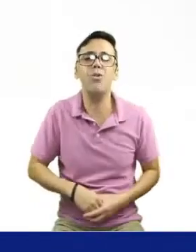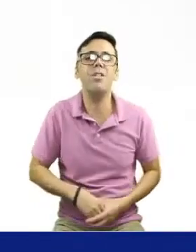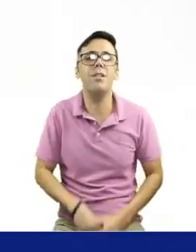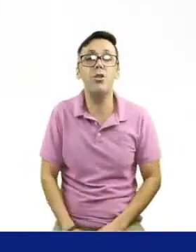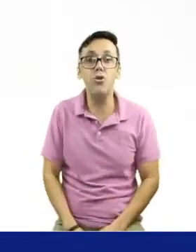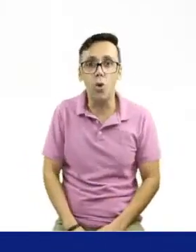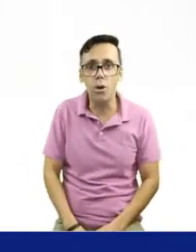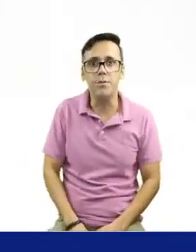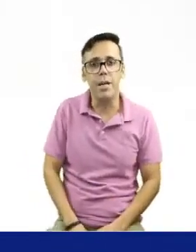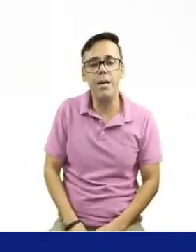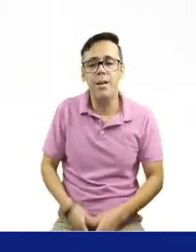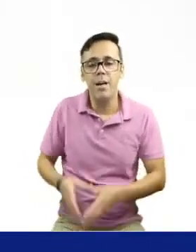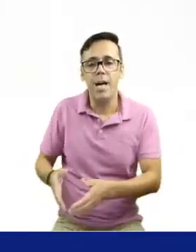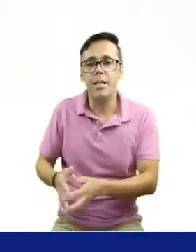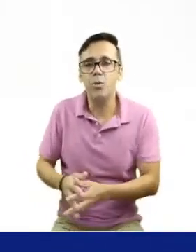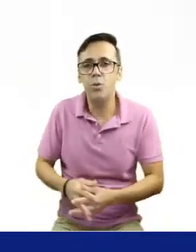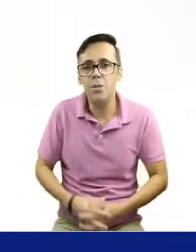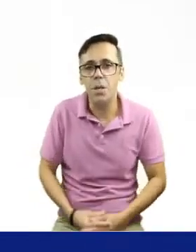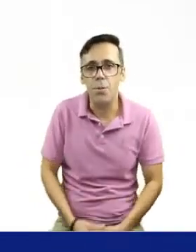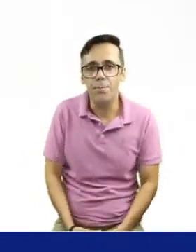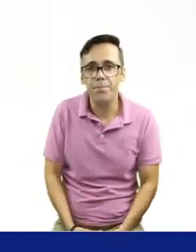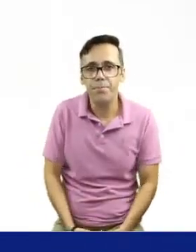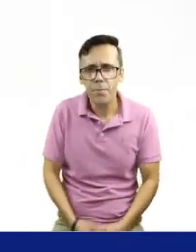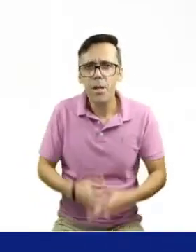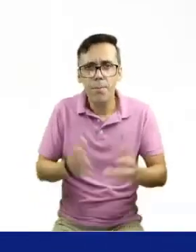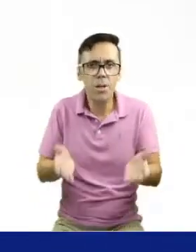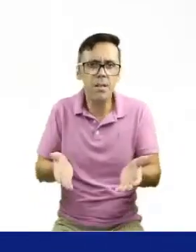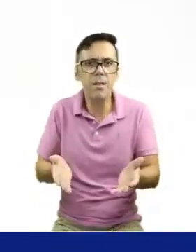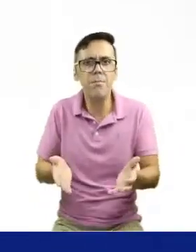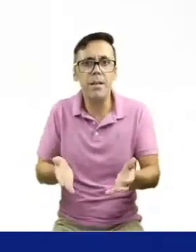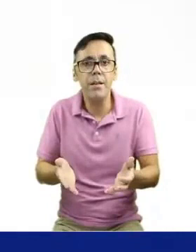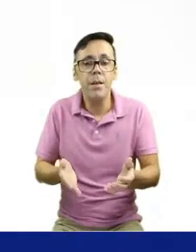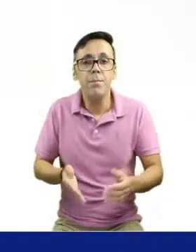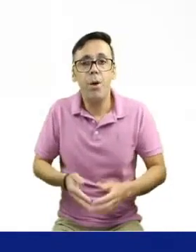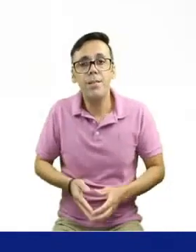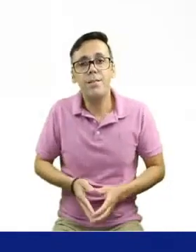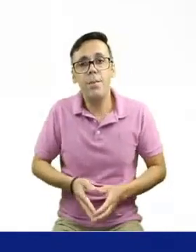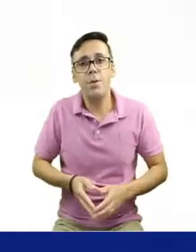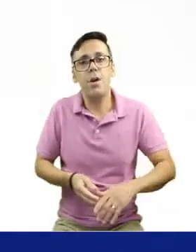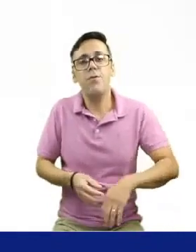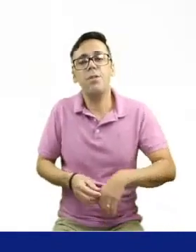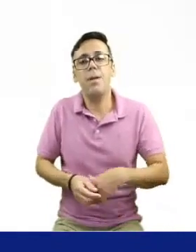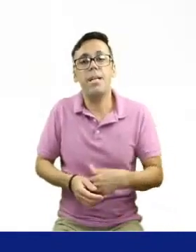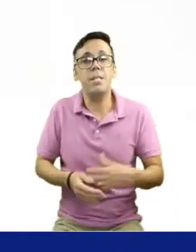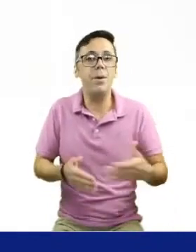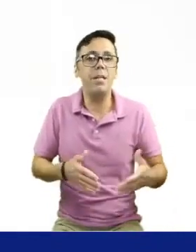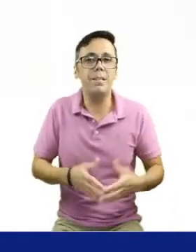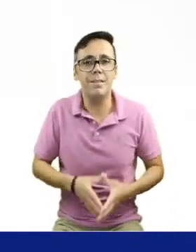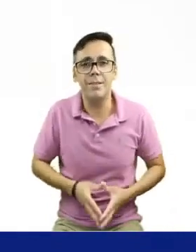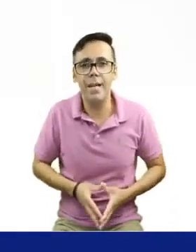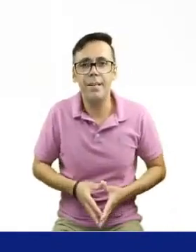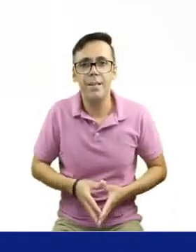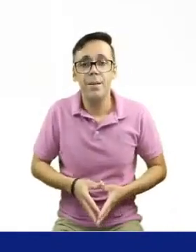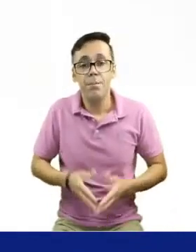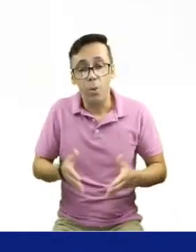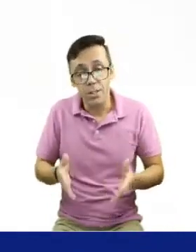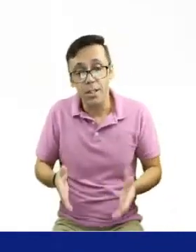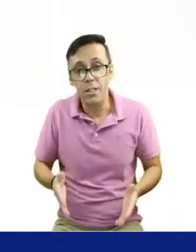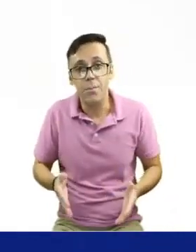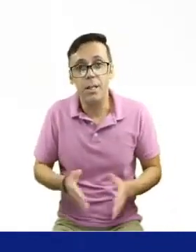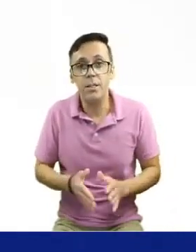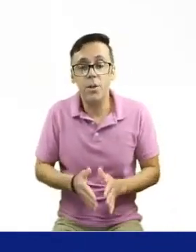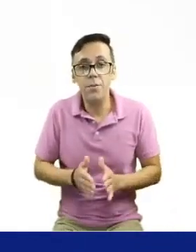processo de concurso que ia ter de novo né aqui do município pode ser também pode ser pessoa que vão trabalhar nas pans né